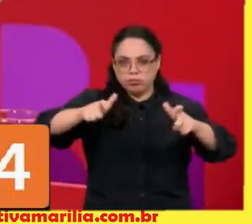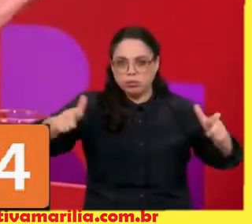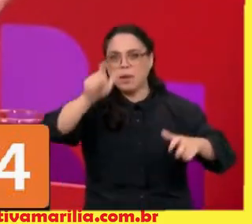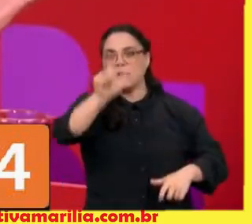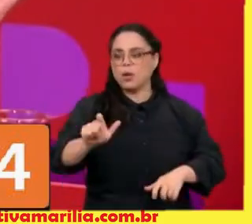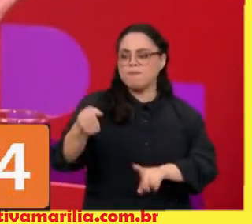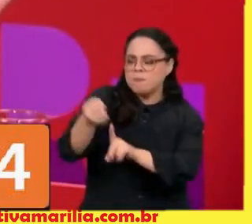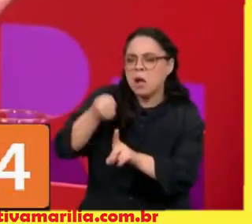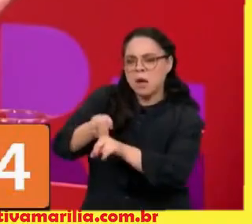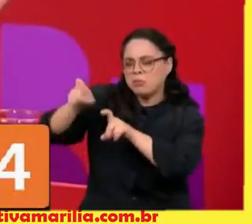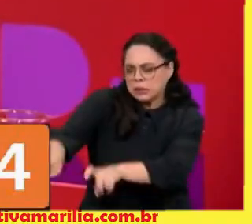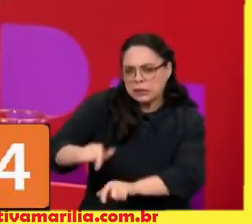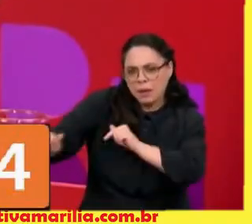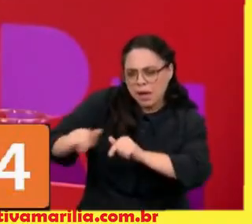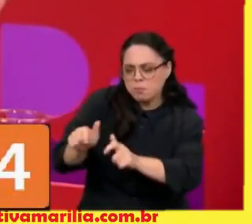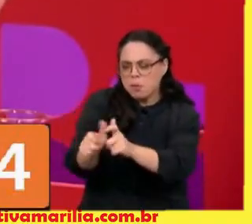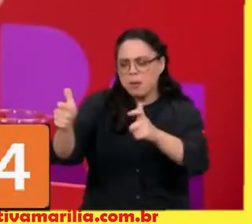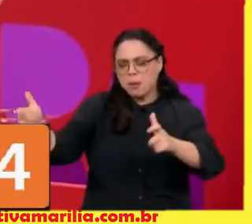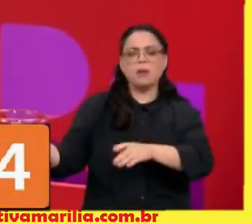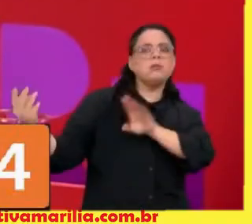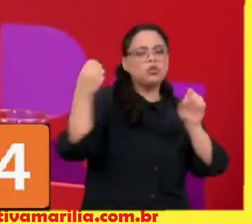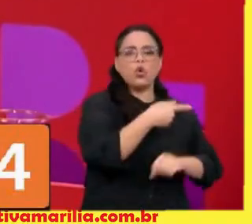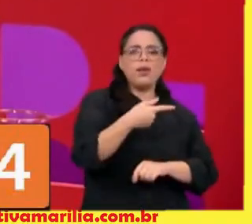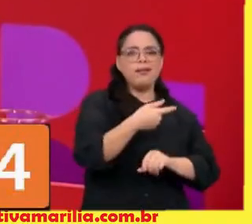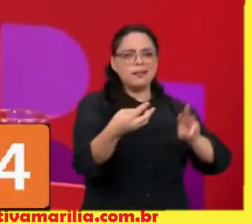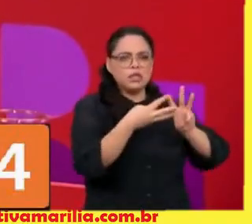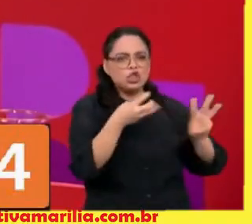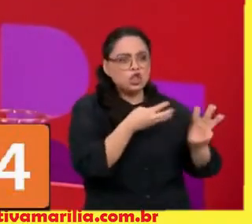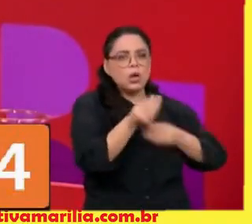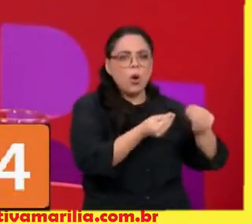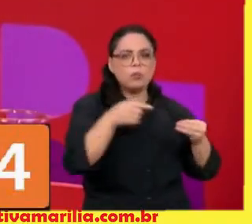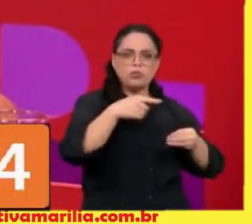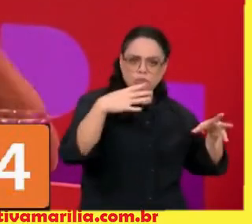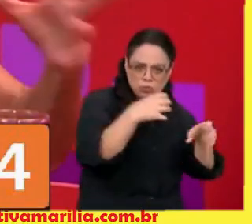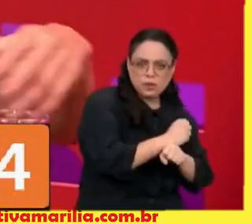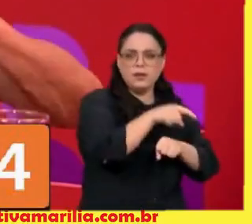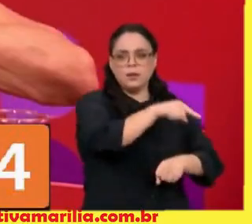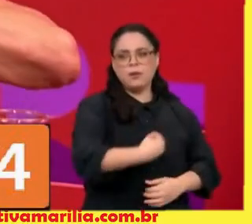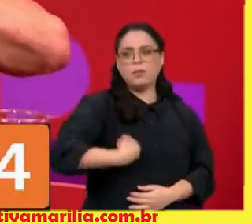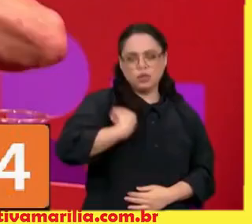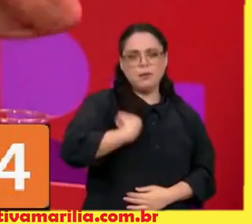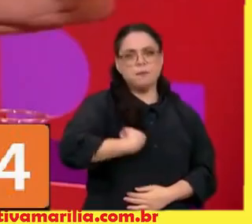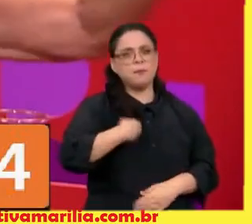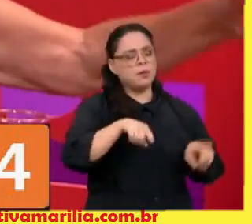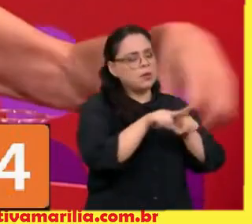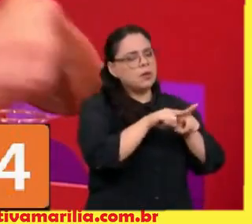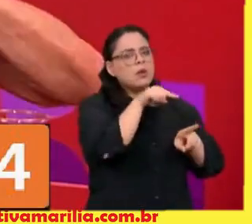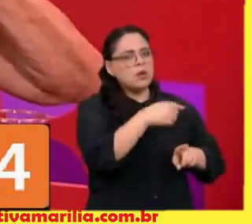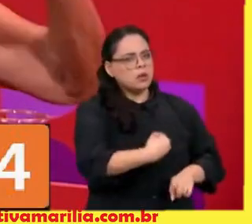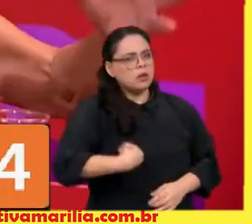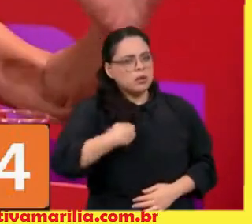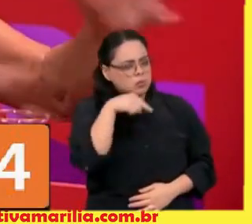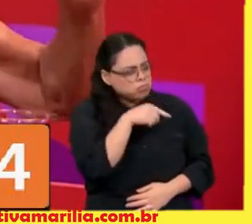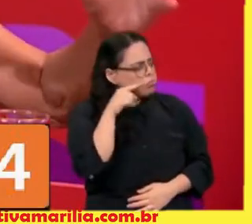indígenas, são 8.000. E sabe por quê? Porque na época estava naquela fase de Brasil grande, de explorar a Amazônia,